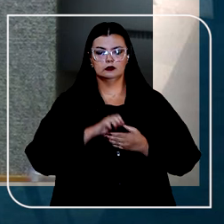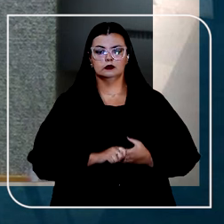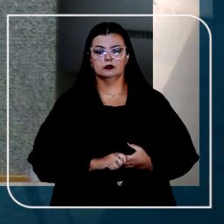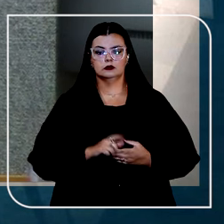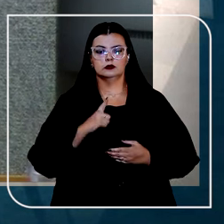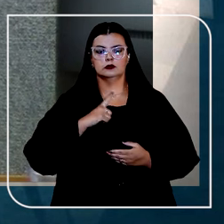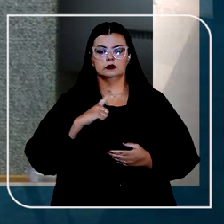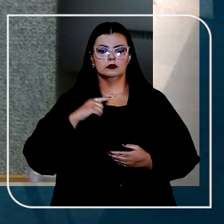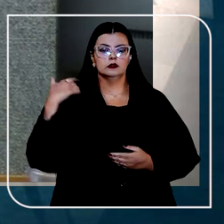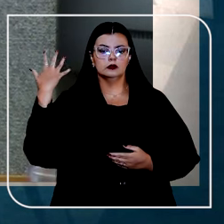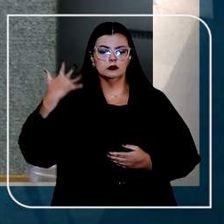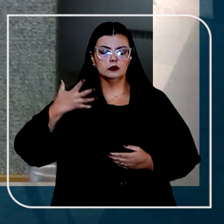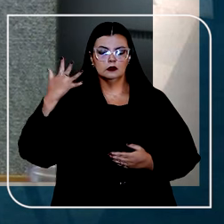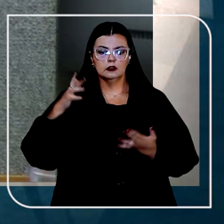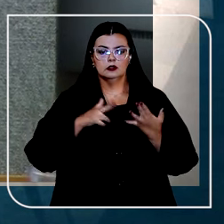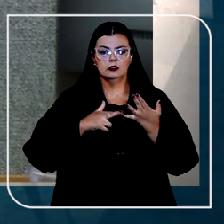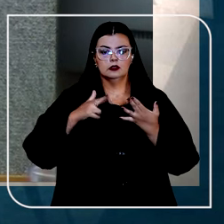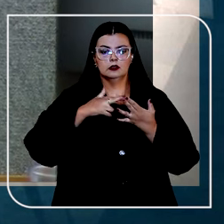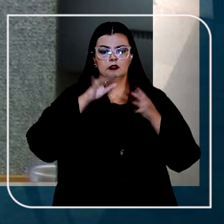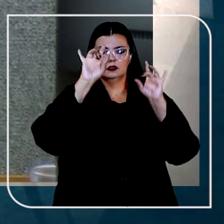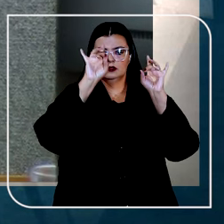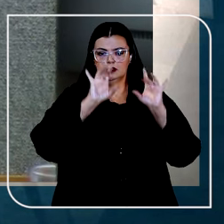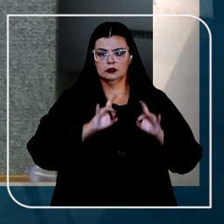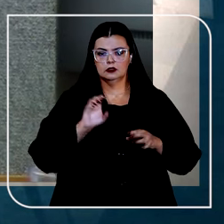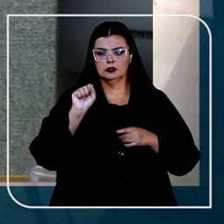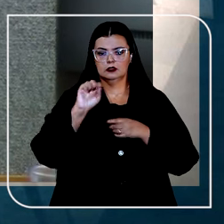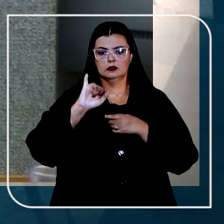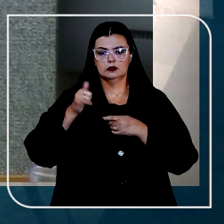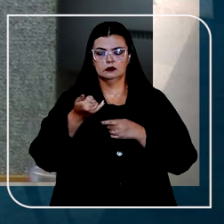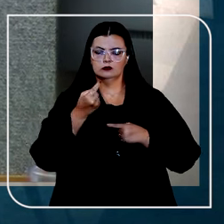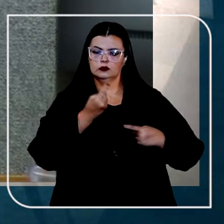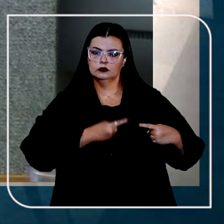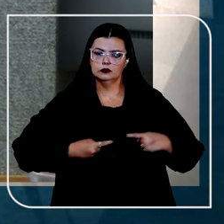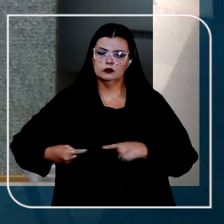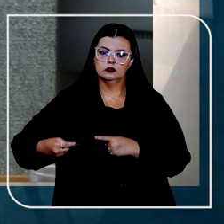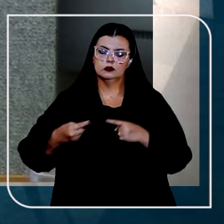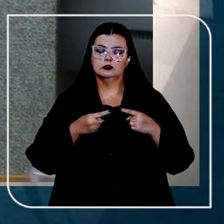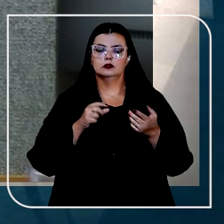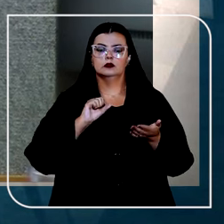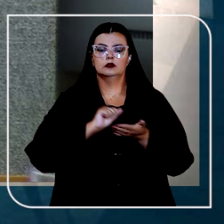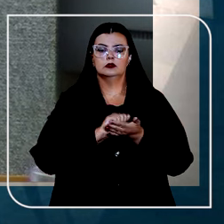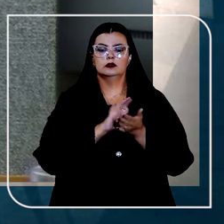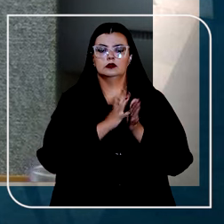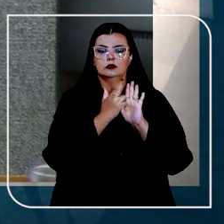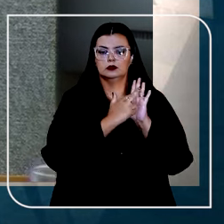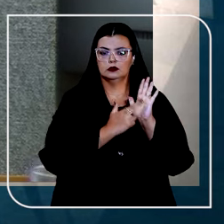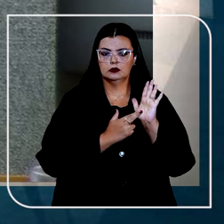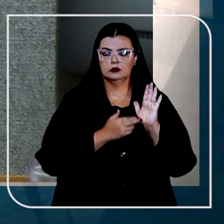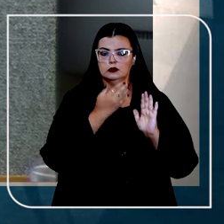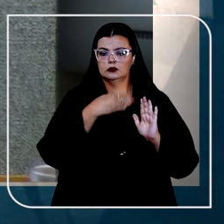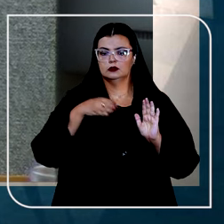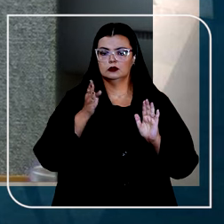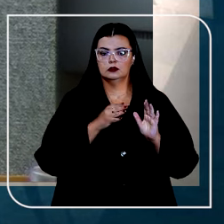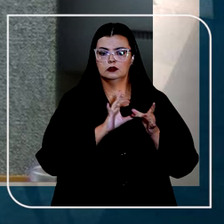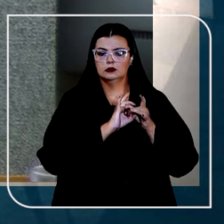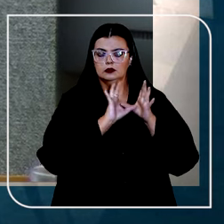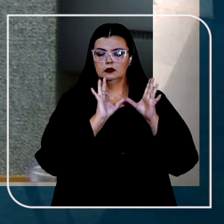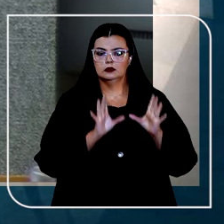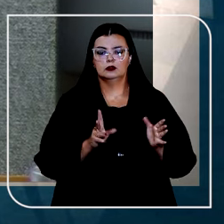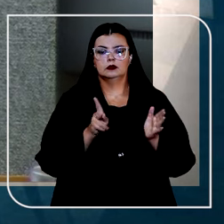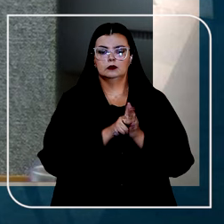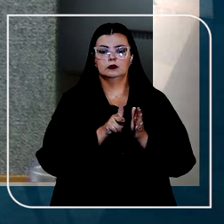Ferreira foi o relator do recurso especial no STJ que discutiu o regime de nulidades das